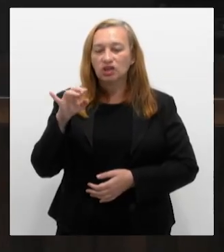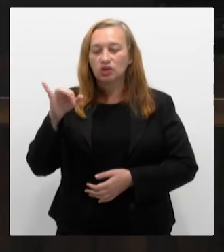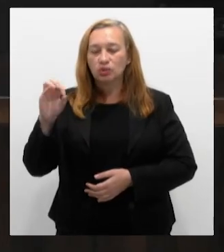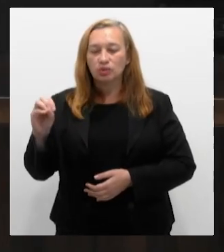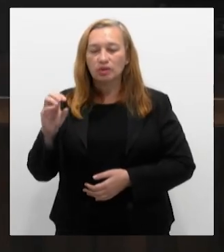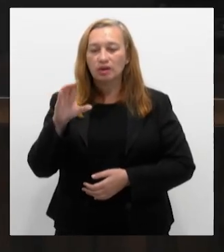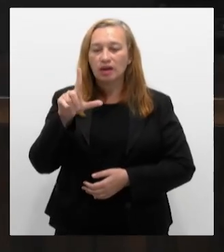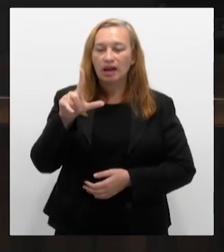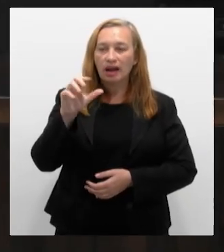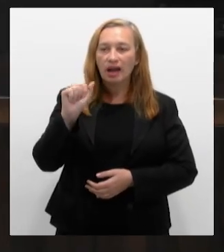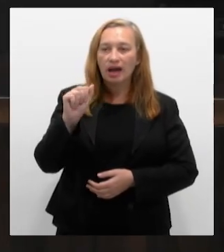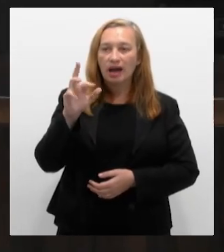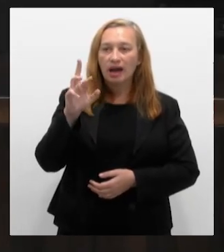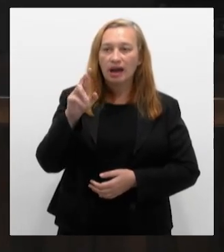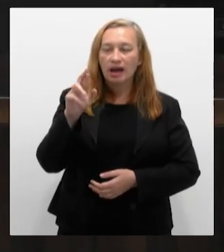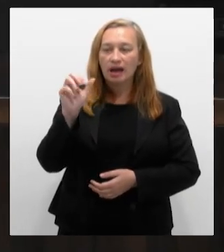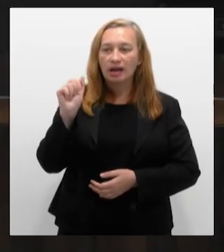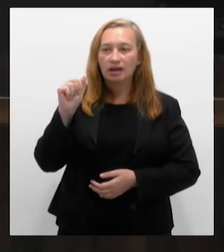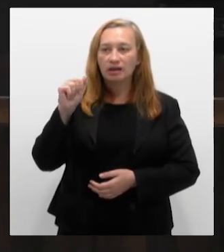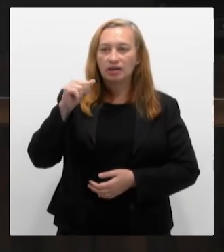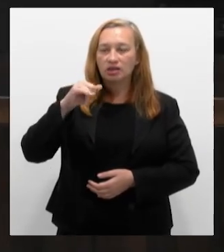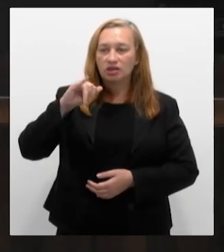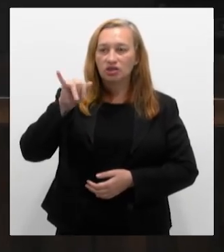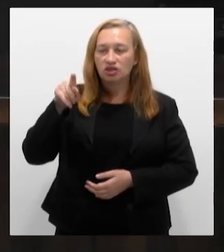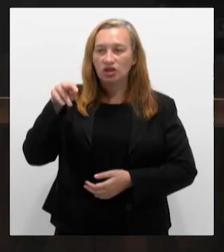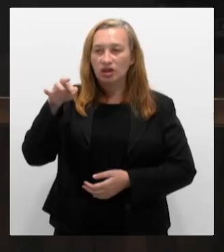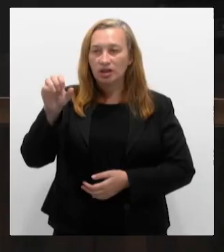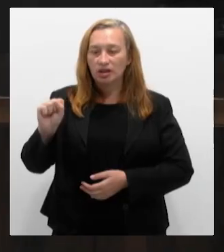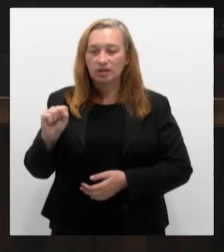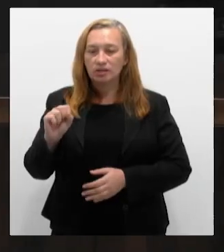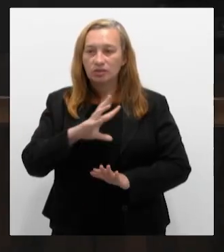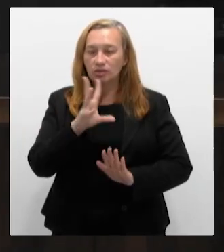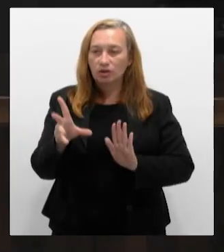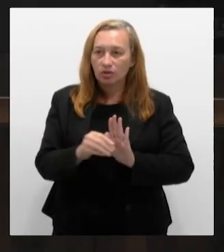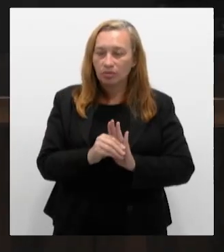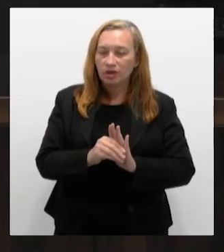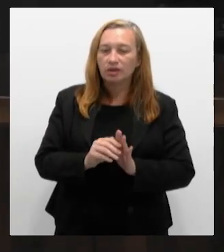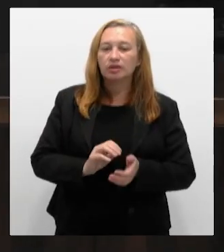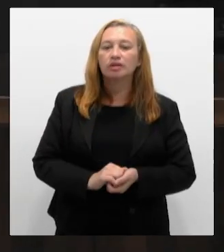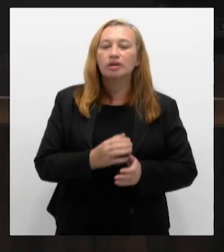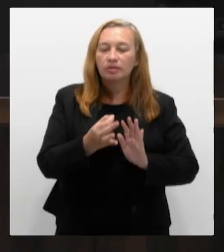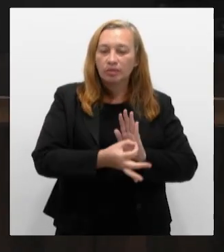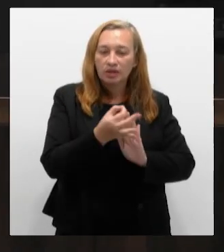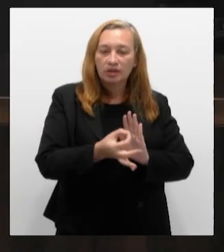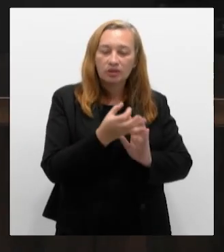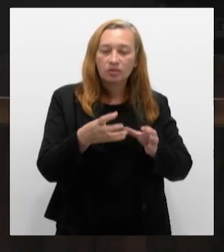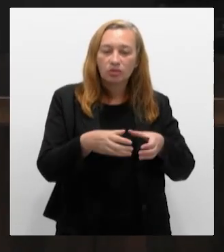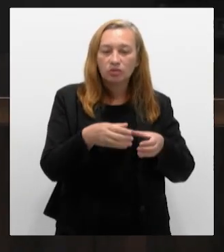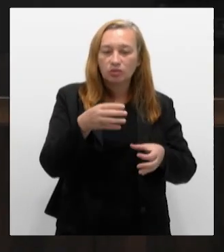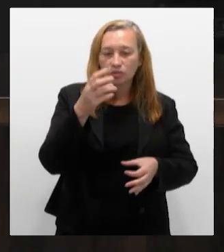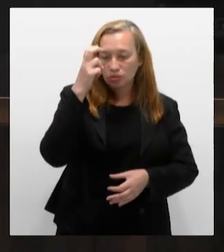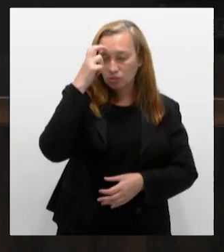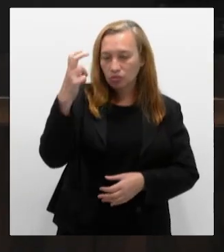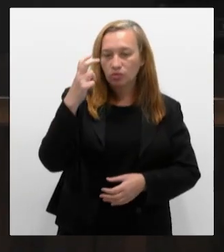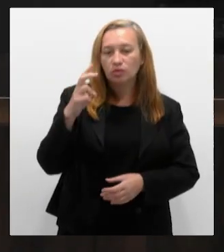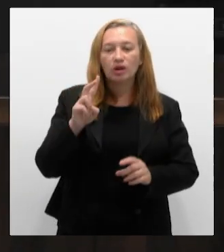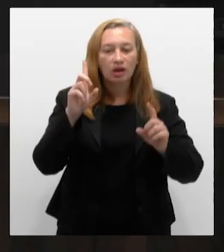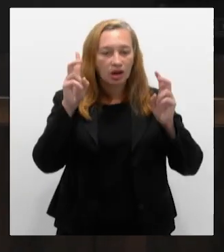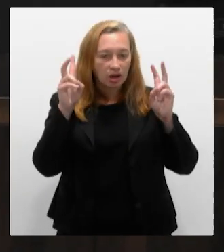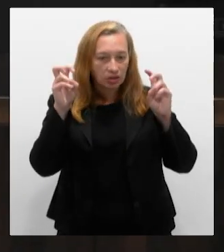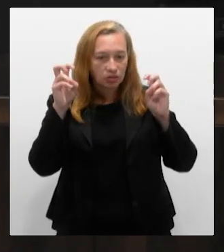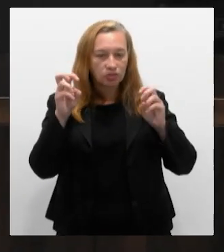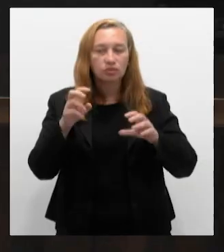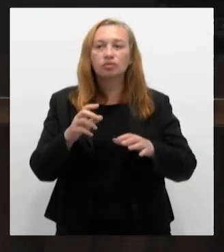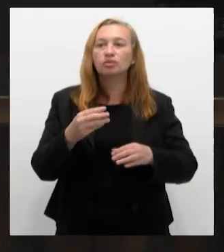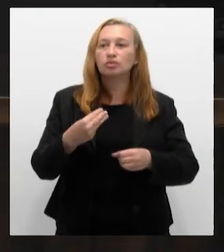com emendas, relatoria do deputado Filipinho Ravis, pendendo de pareceres das Comissões de Cultura e Assuntos